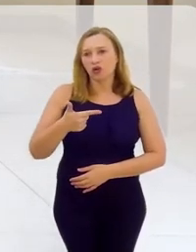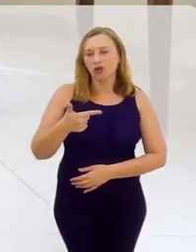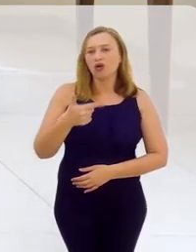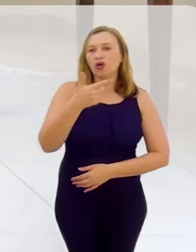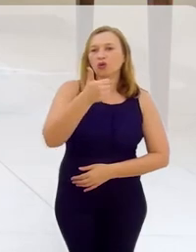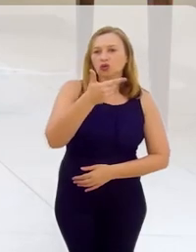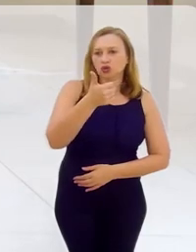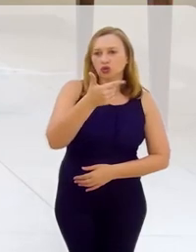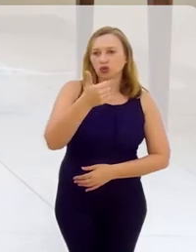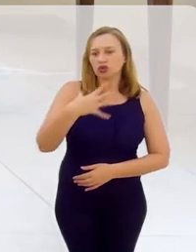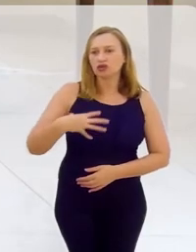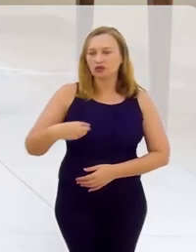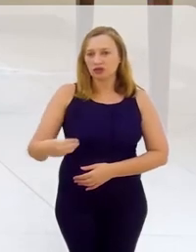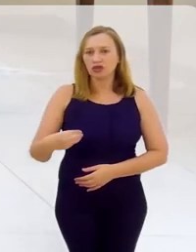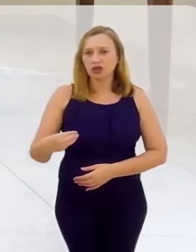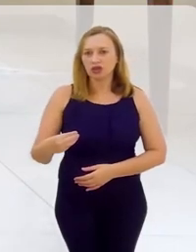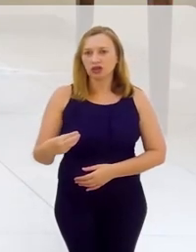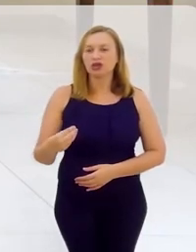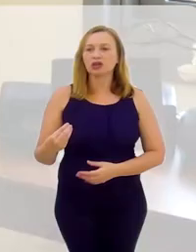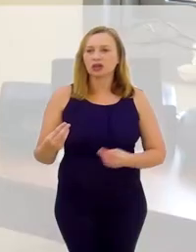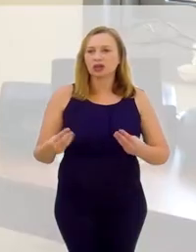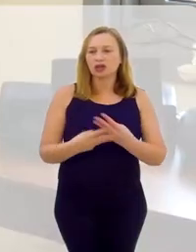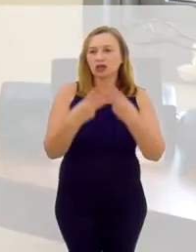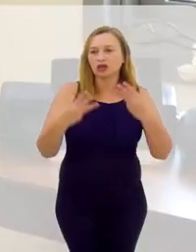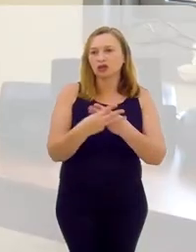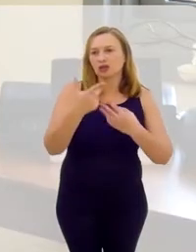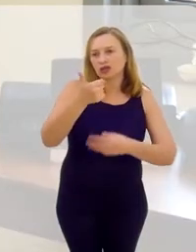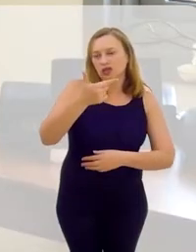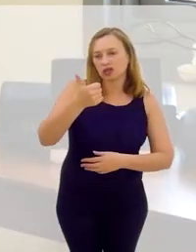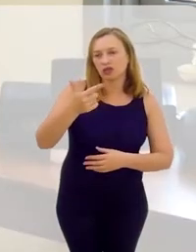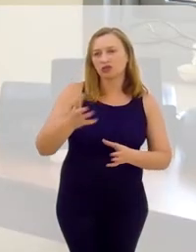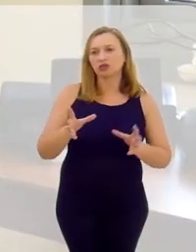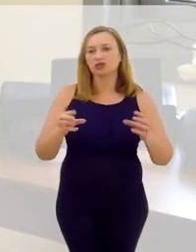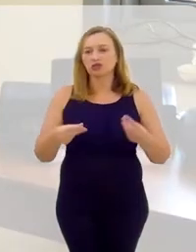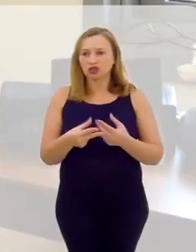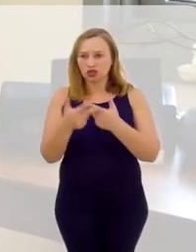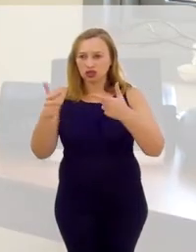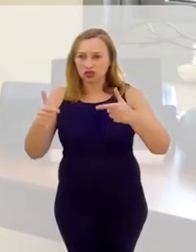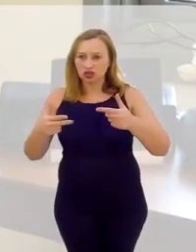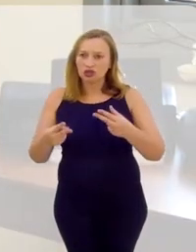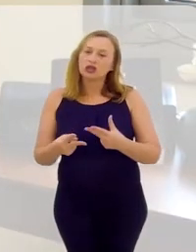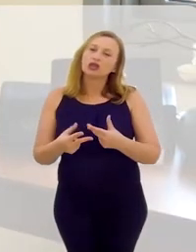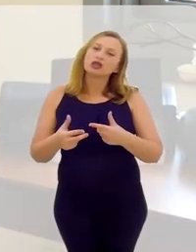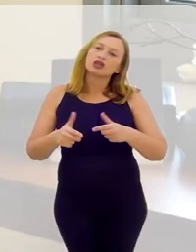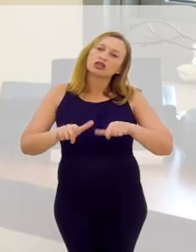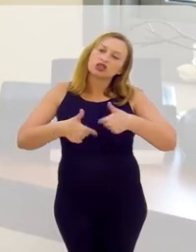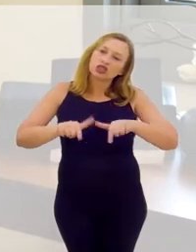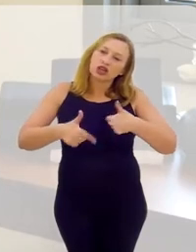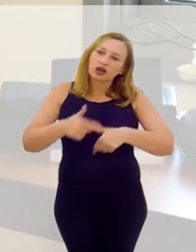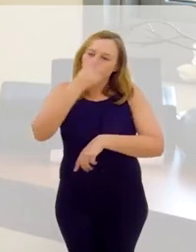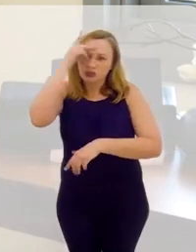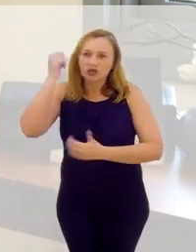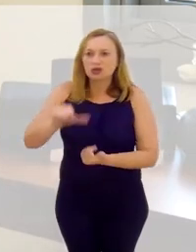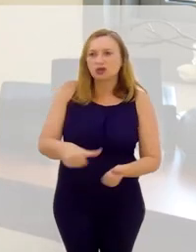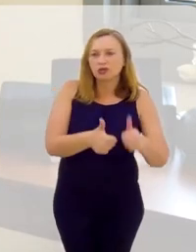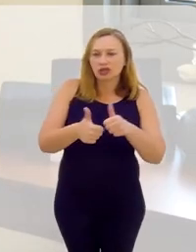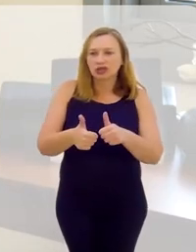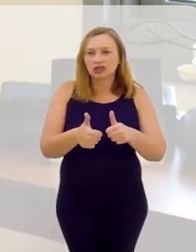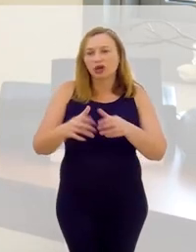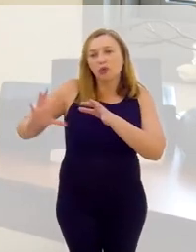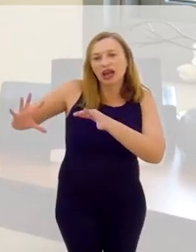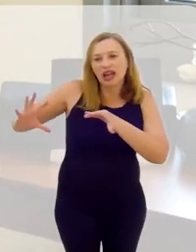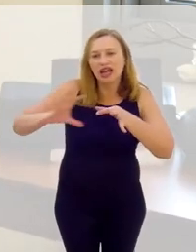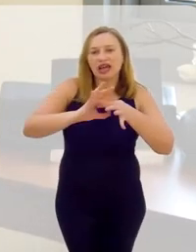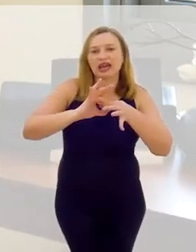12 filhos, que são as 12 tribos de Israel. Certo. Então, cada touro daquele representa uma dessas tribos. Quando as pessoas são batizadas